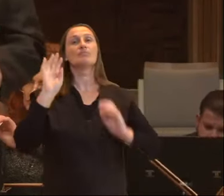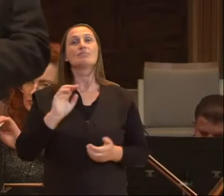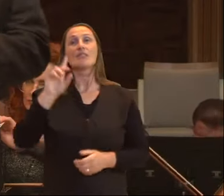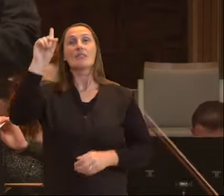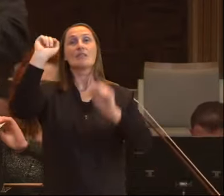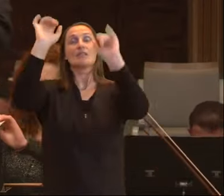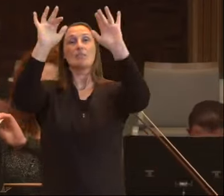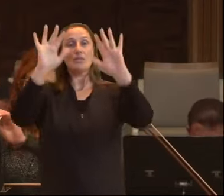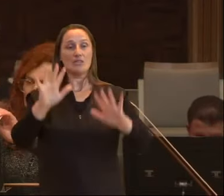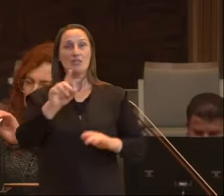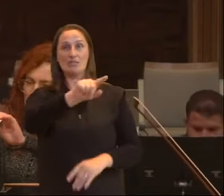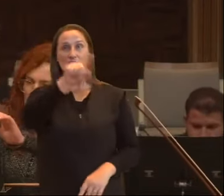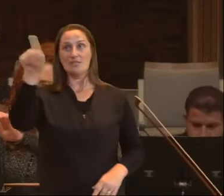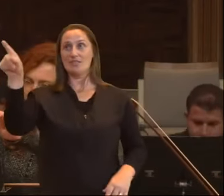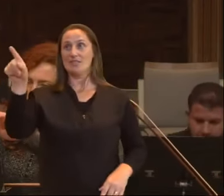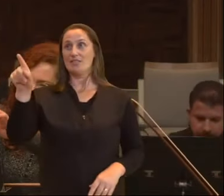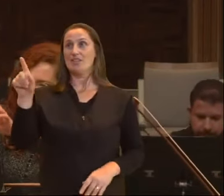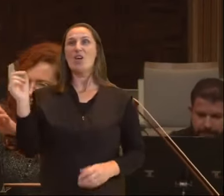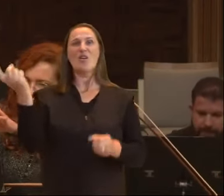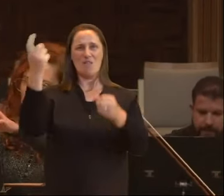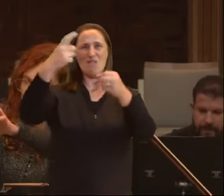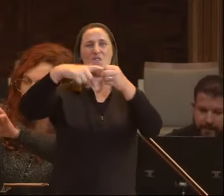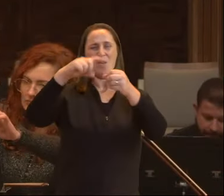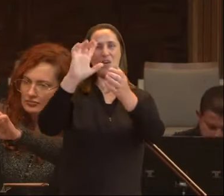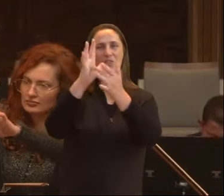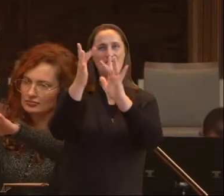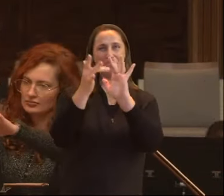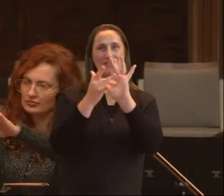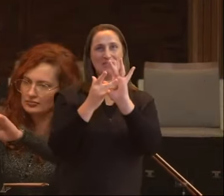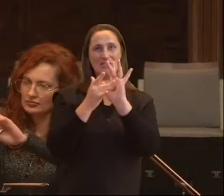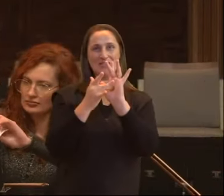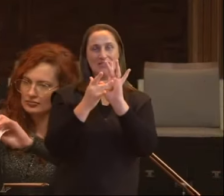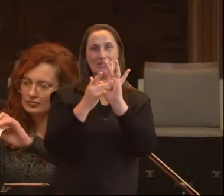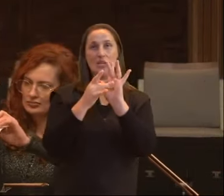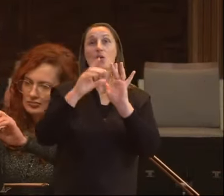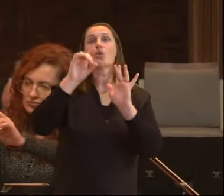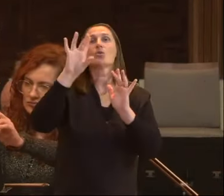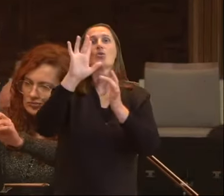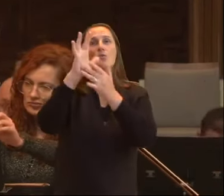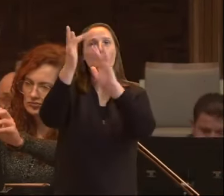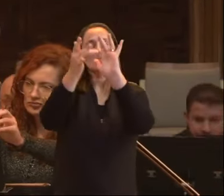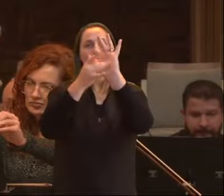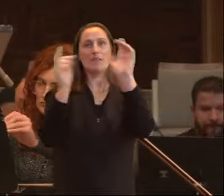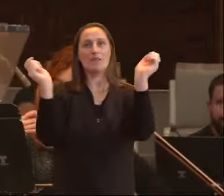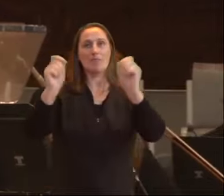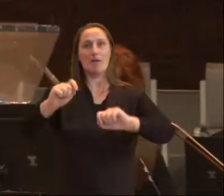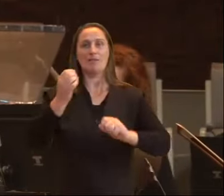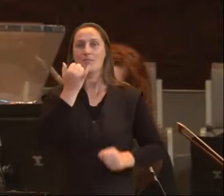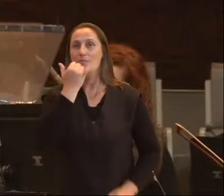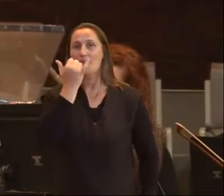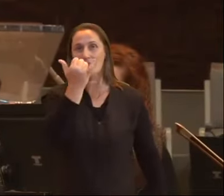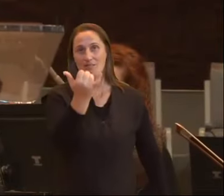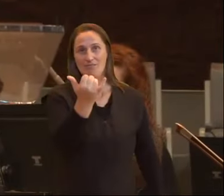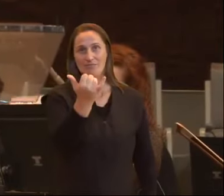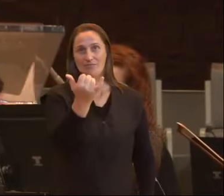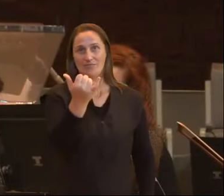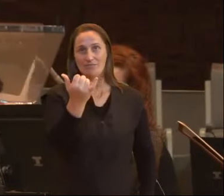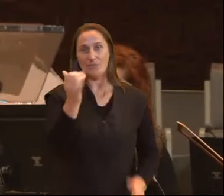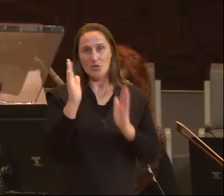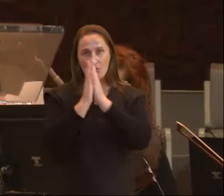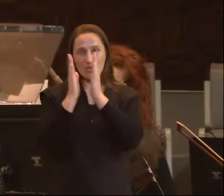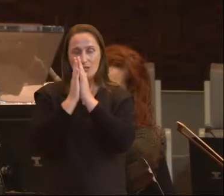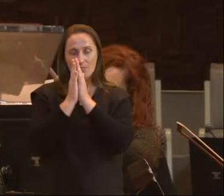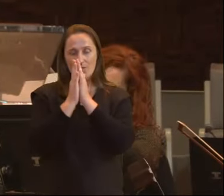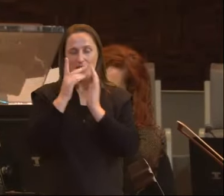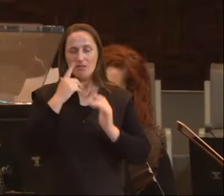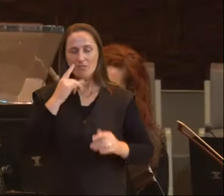Que Deus abençoe vocês. Voltem mesmo. Só Jesus. Pai amado, obrigado por este tempo